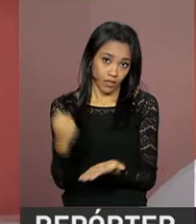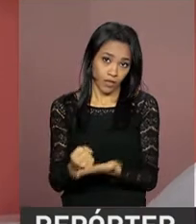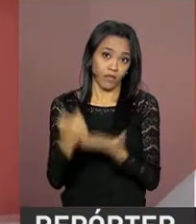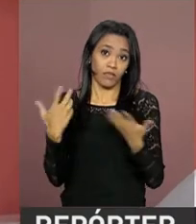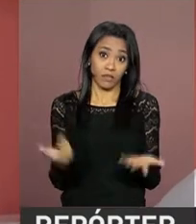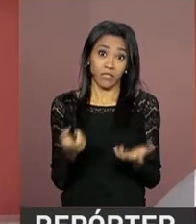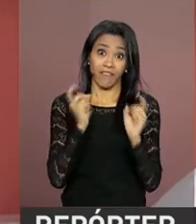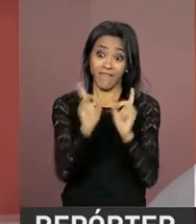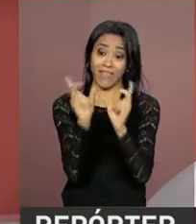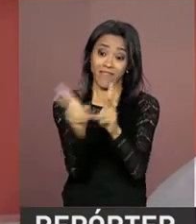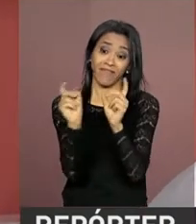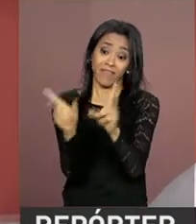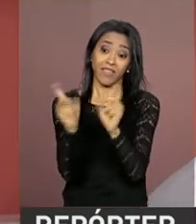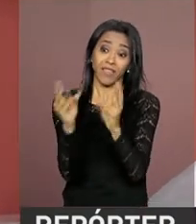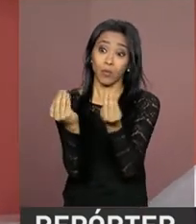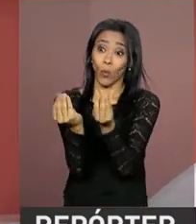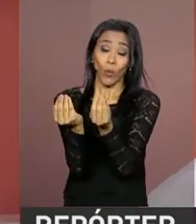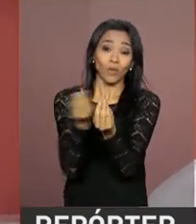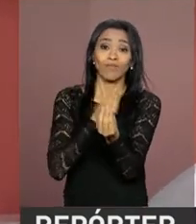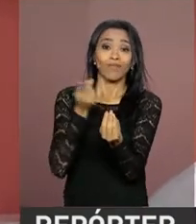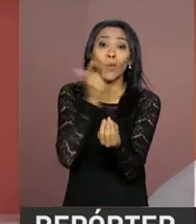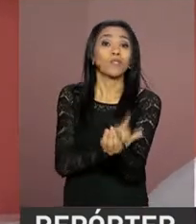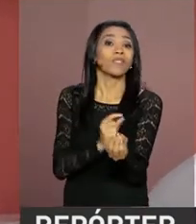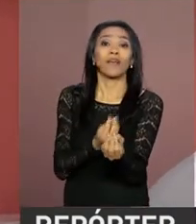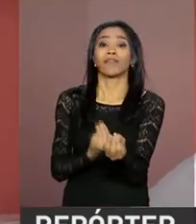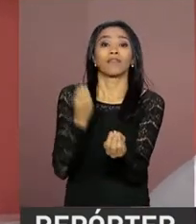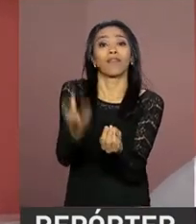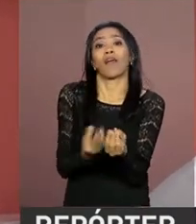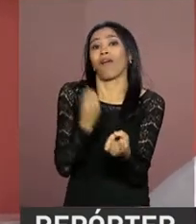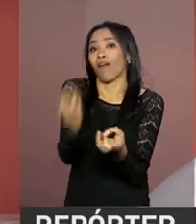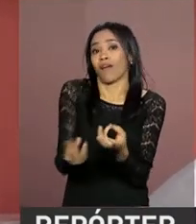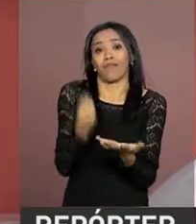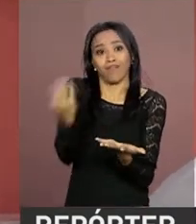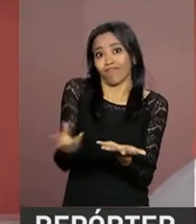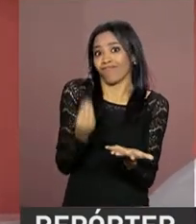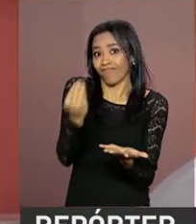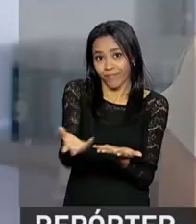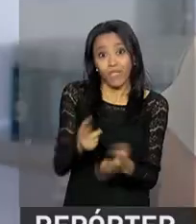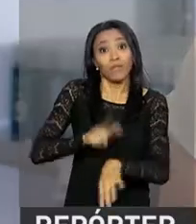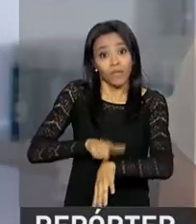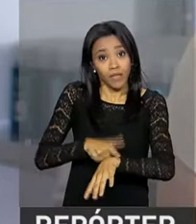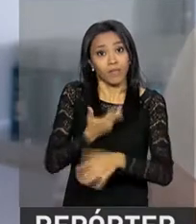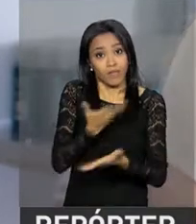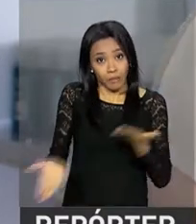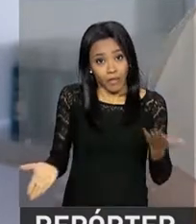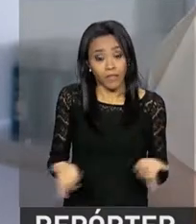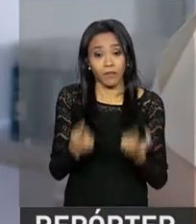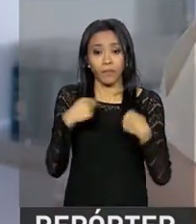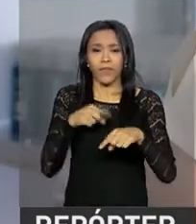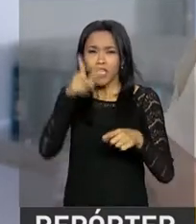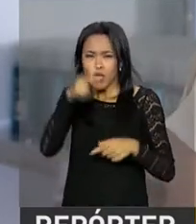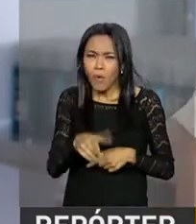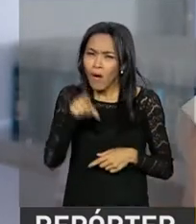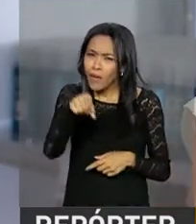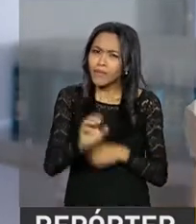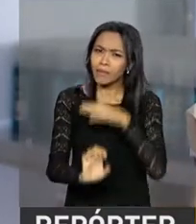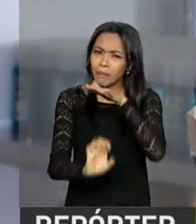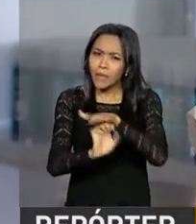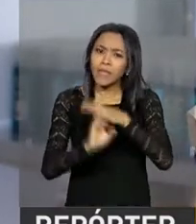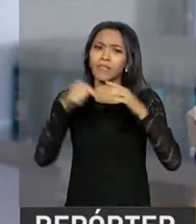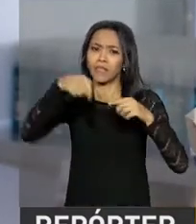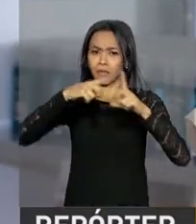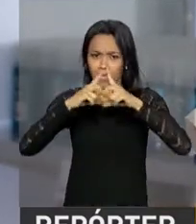muito, você não consegue entregar os pedidos. E fora o tempo que você gasta. Para que empresas como essa, no